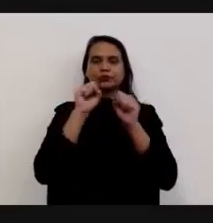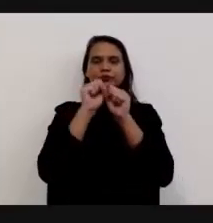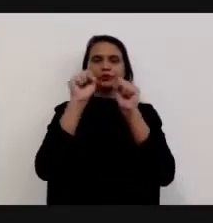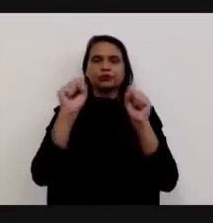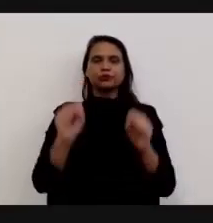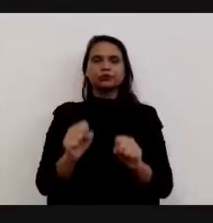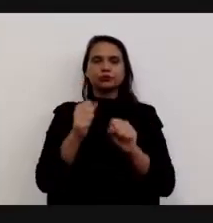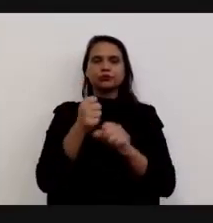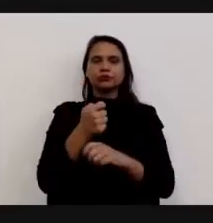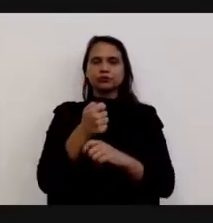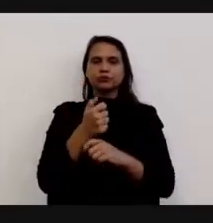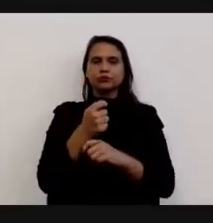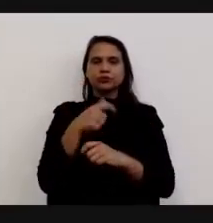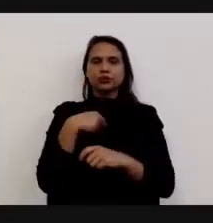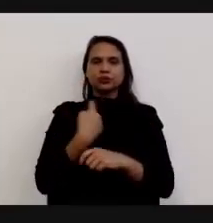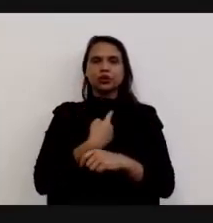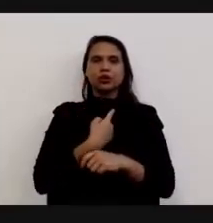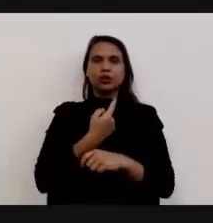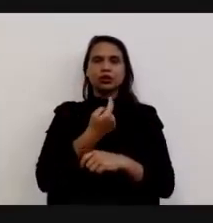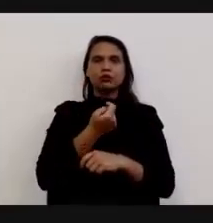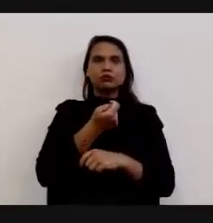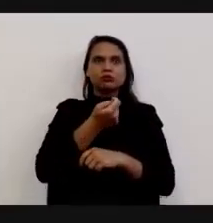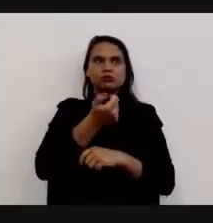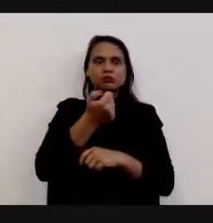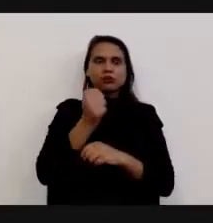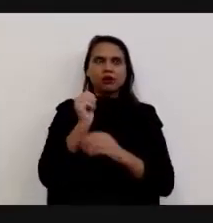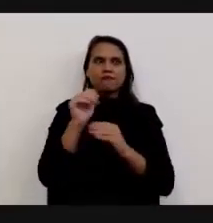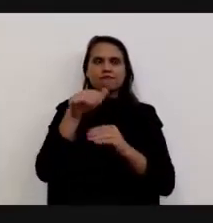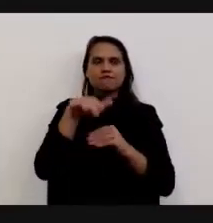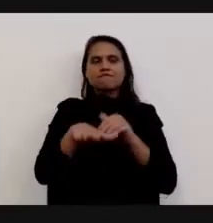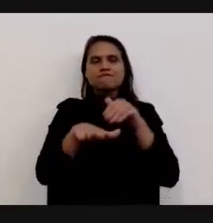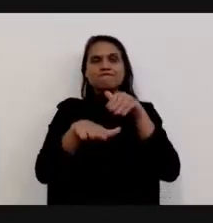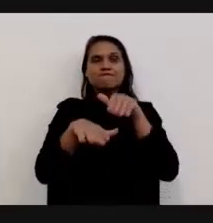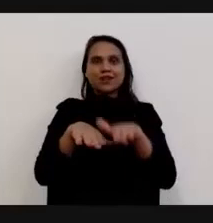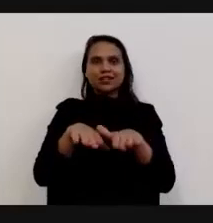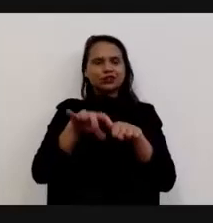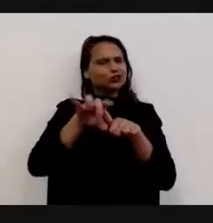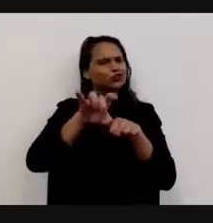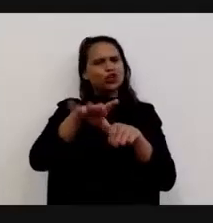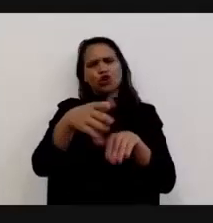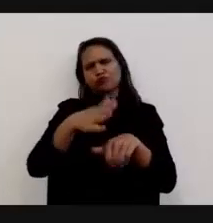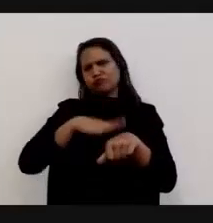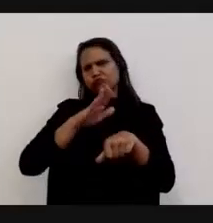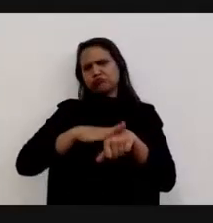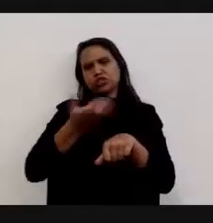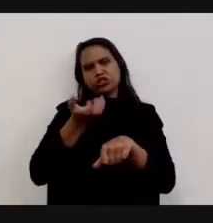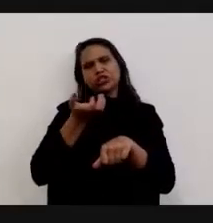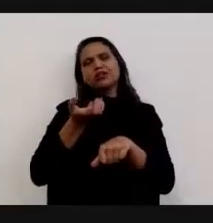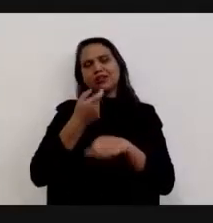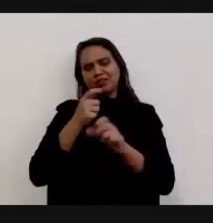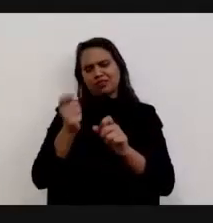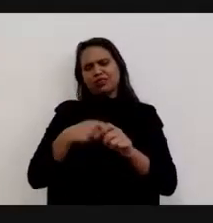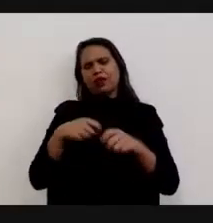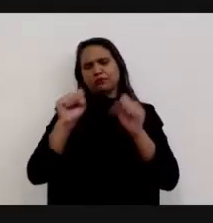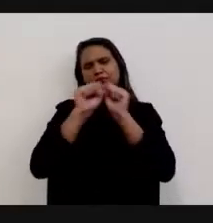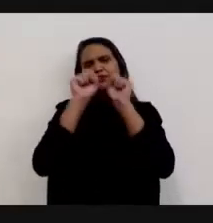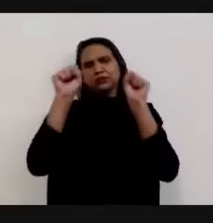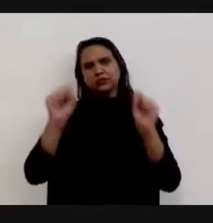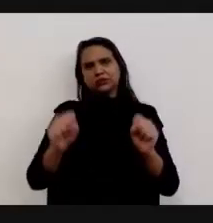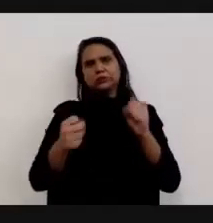na Câmara, nós estamos a um passo, basta só querer fazer isso aqui. Nós já temos condições de montar um sistema